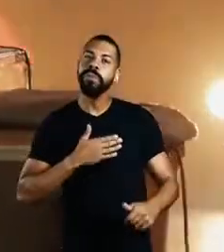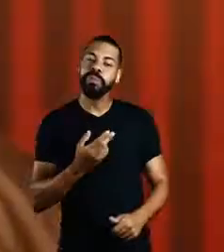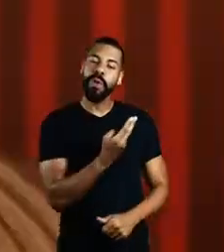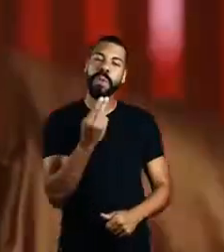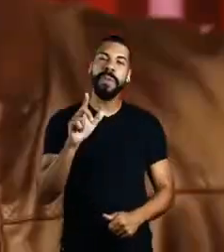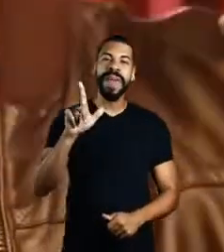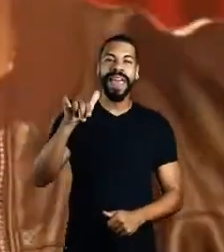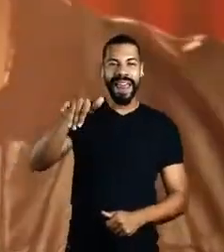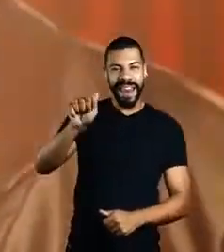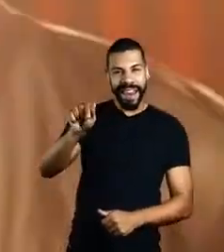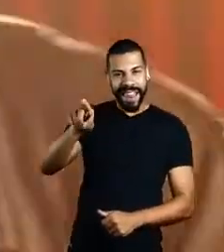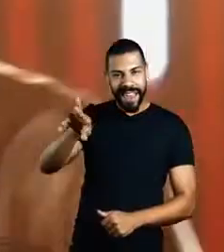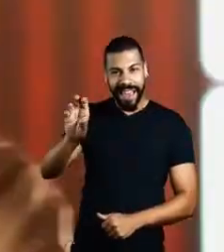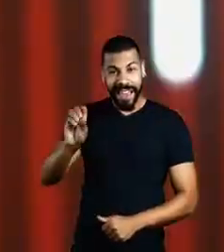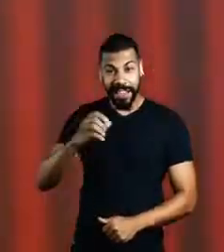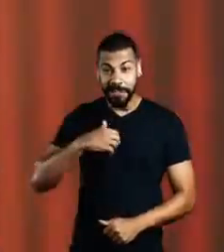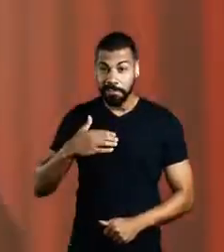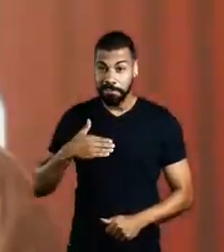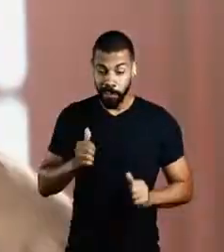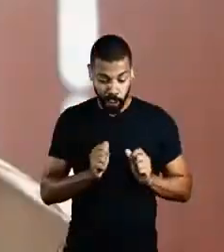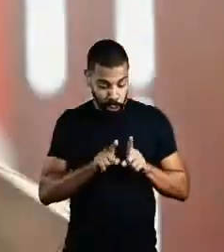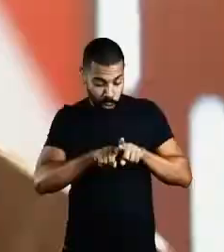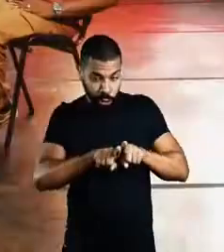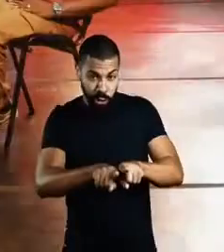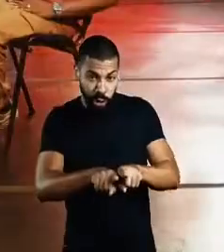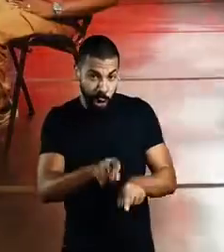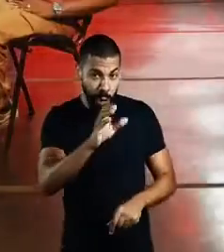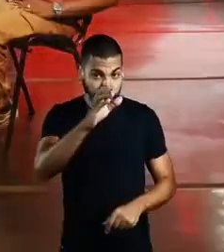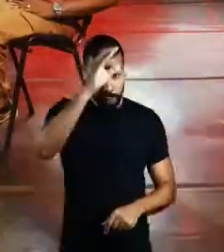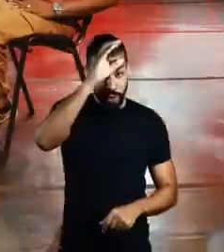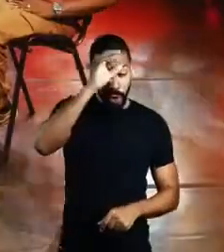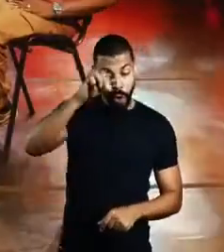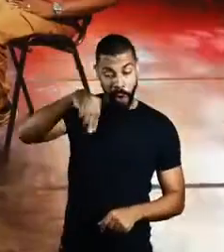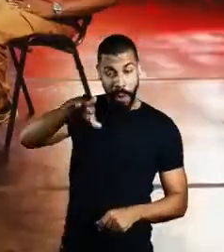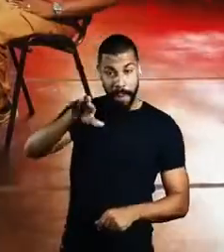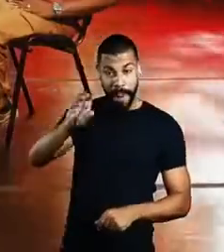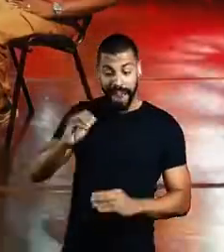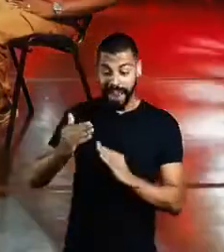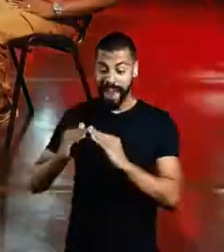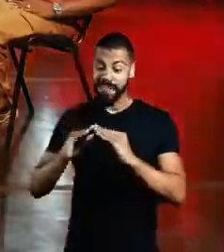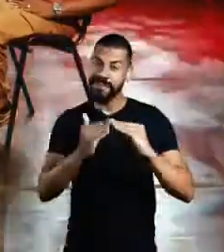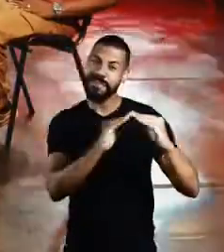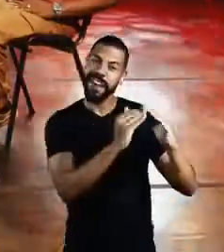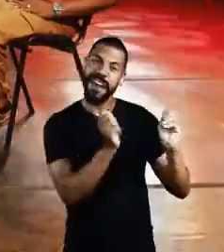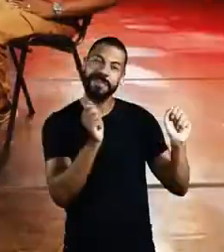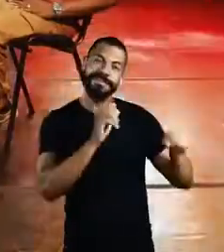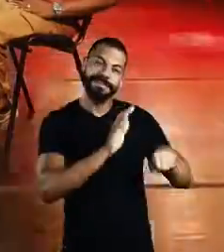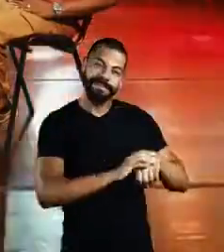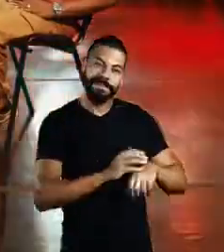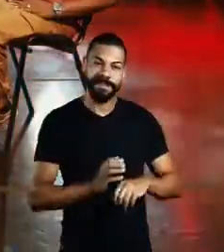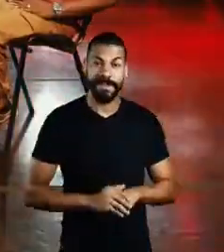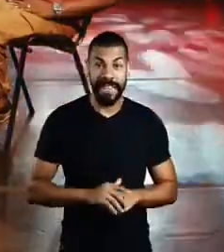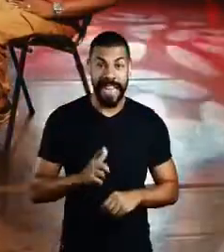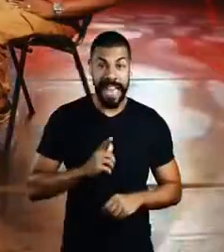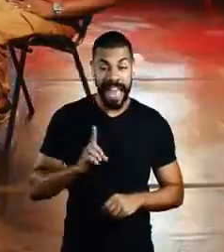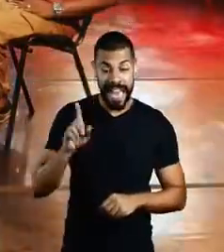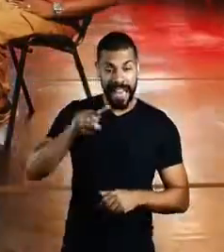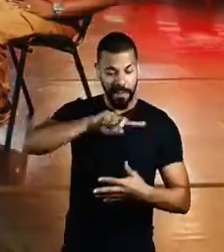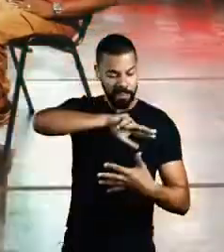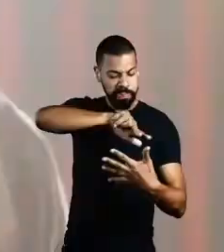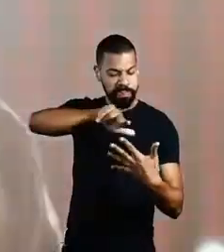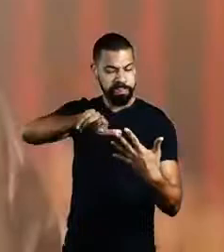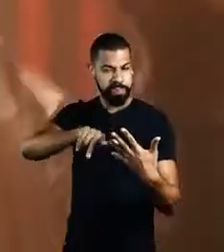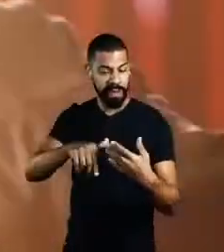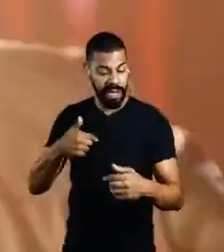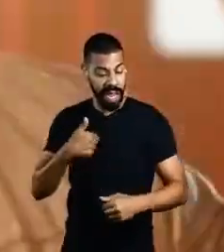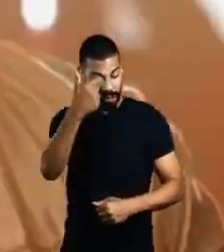Leandro, parceirão do Neto e do Tio Marquinho, favela da Fundão, mó carinho. Dexter, Trau e eu,